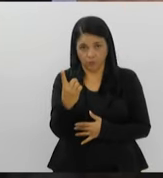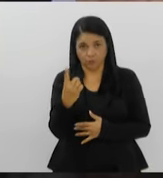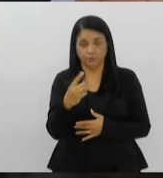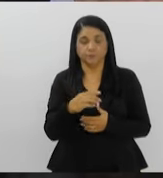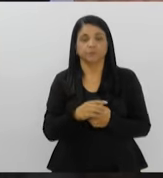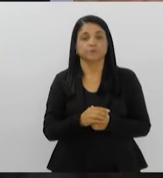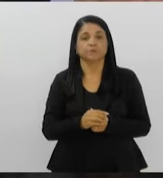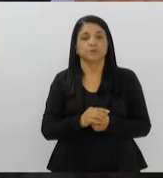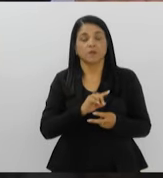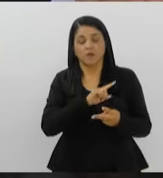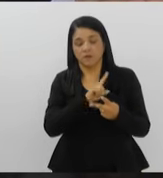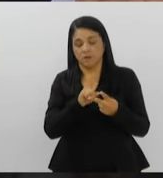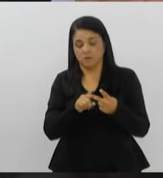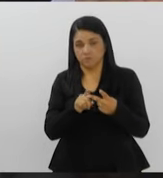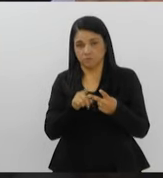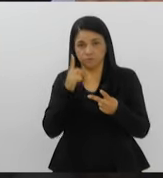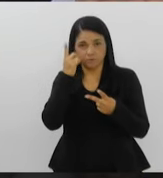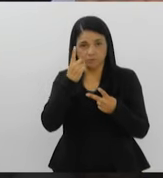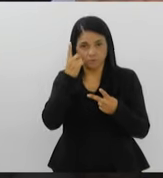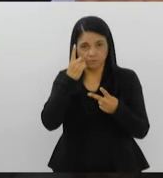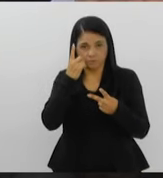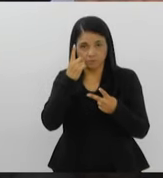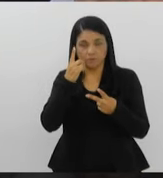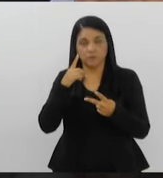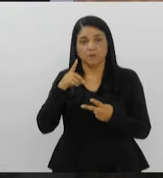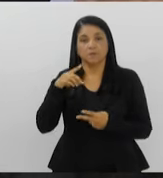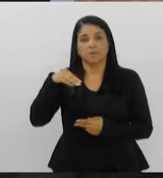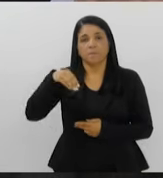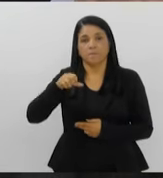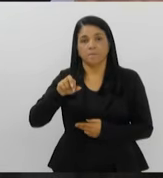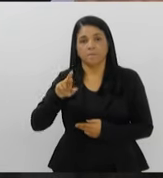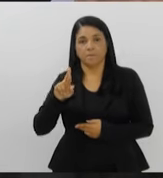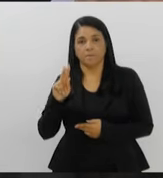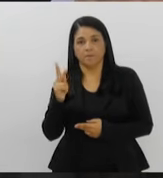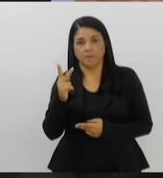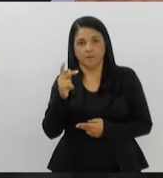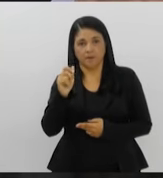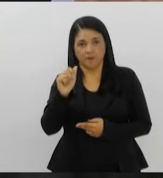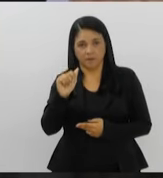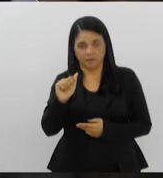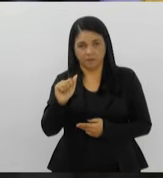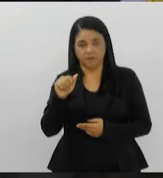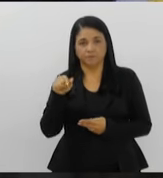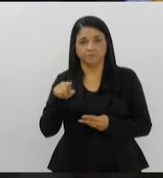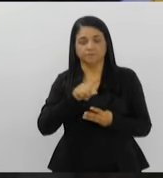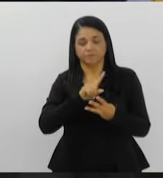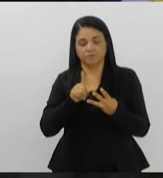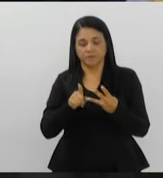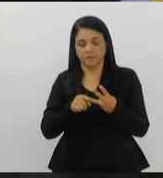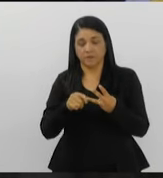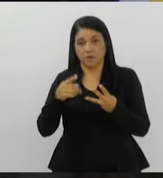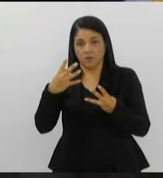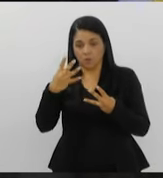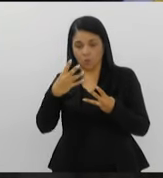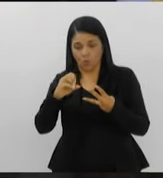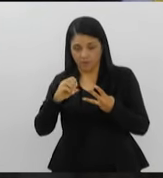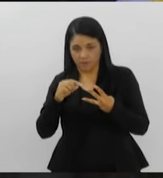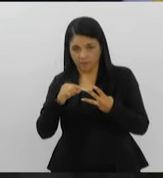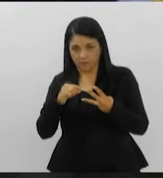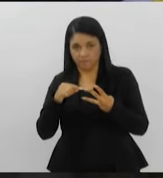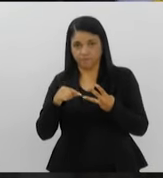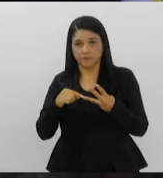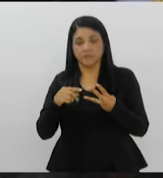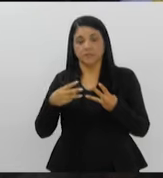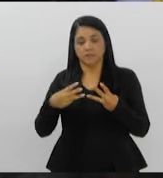A segunda deputada eleita, deputada Marta Rocha, com 40 votos. E a terceira deputada, deputada Zeidan, com